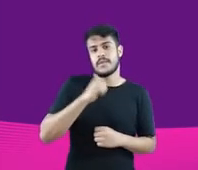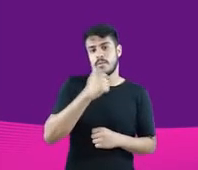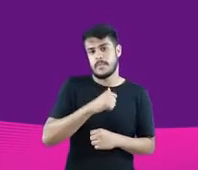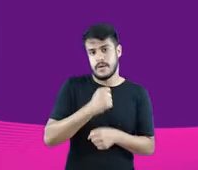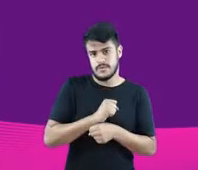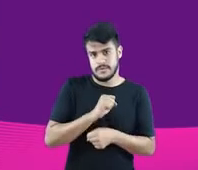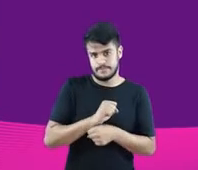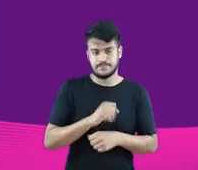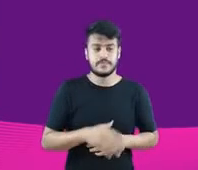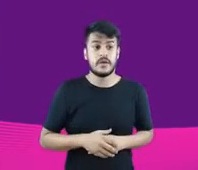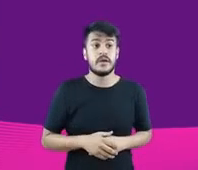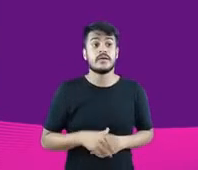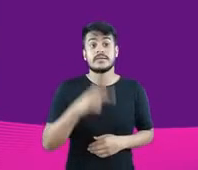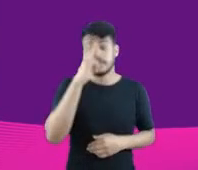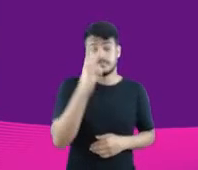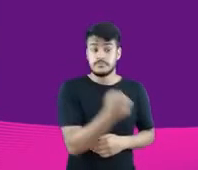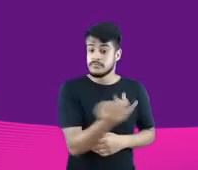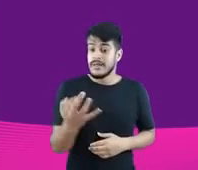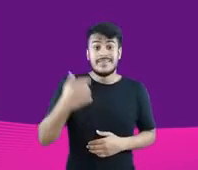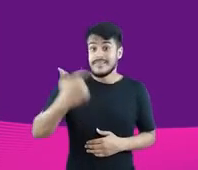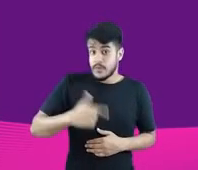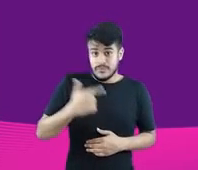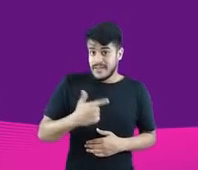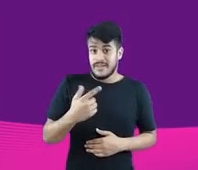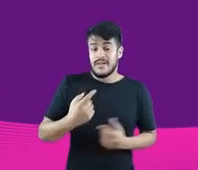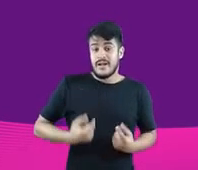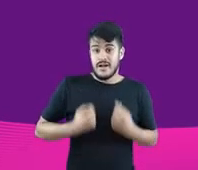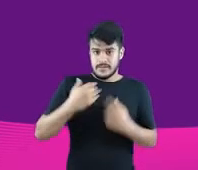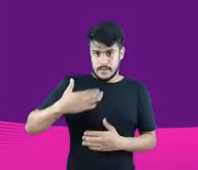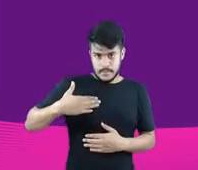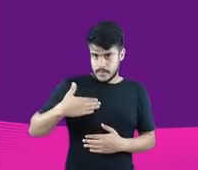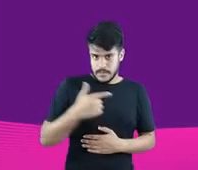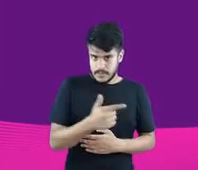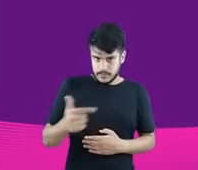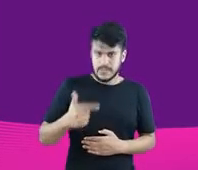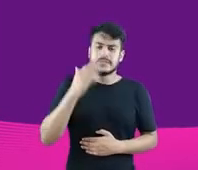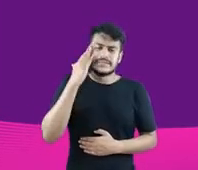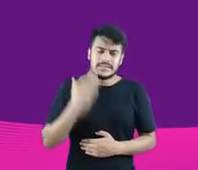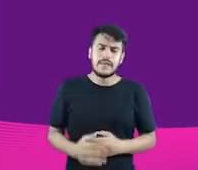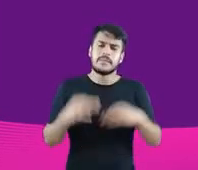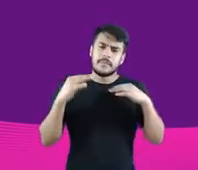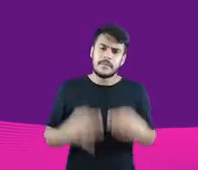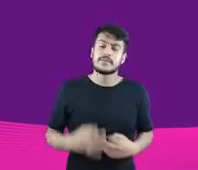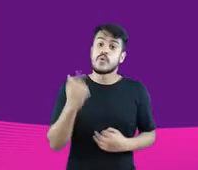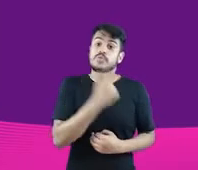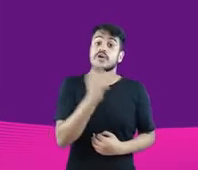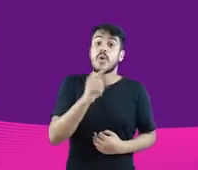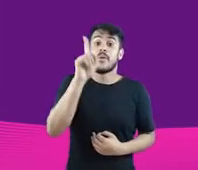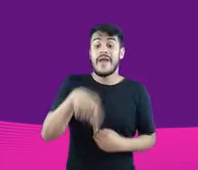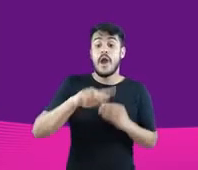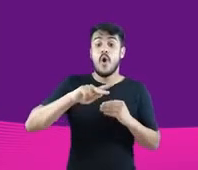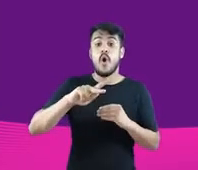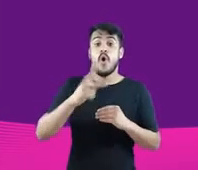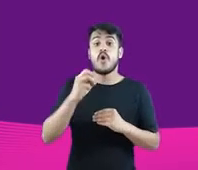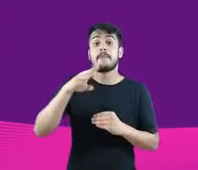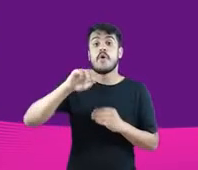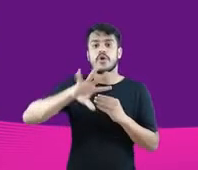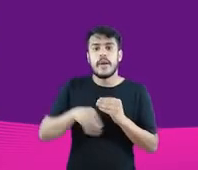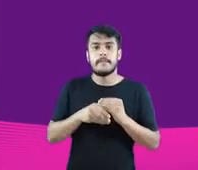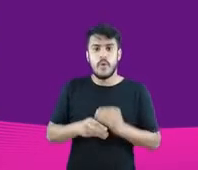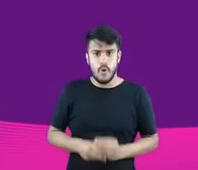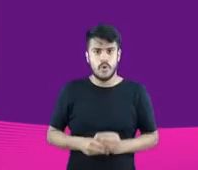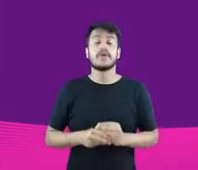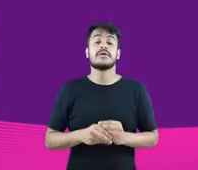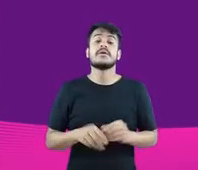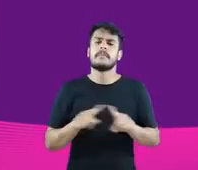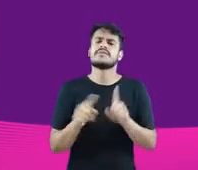têm câncer de mama, a gente sabe que o tratamento mais eficaz é a reposição hormonal, mas naqueles pacientes que têm câncer de